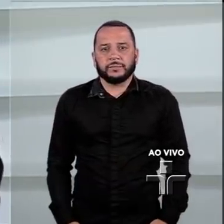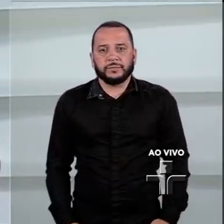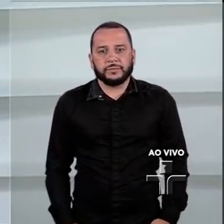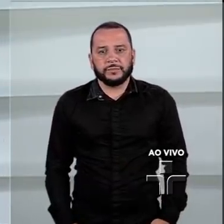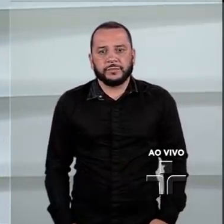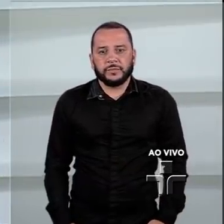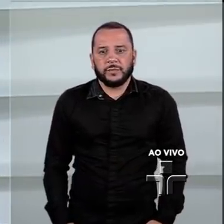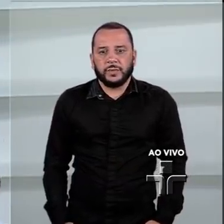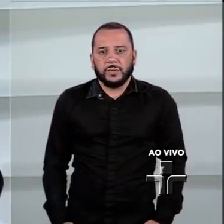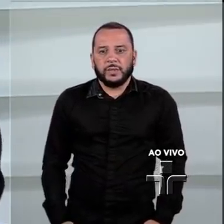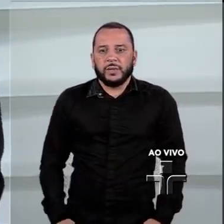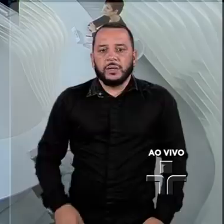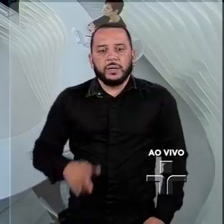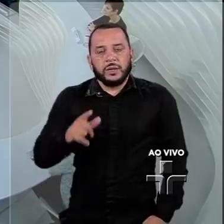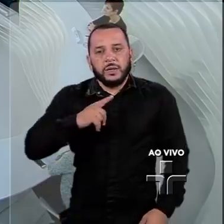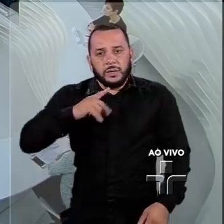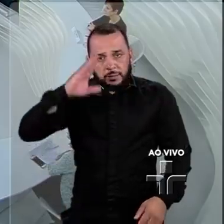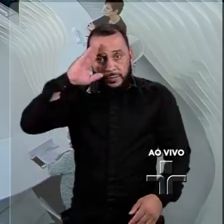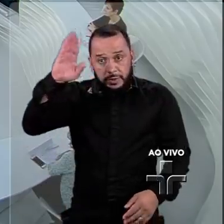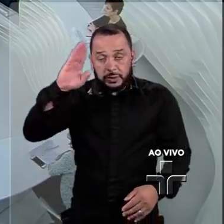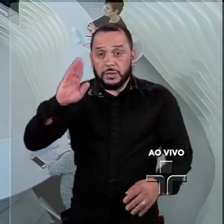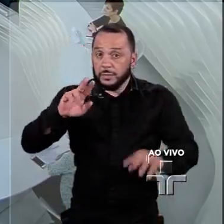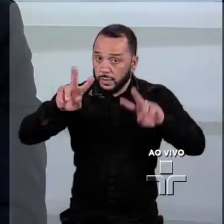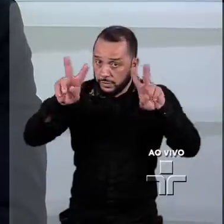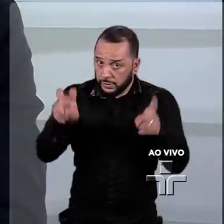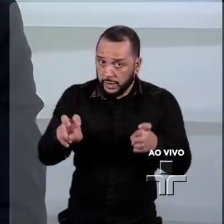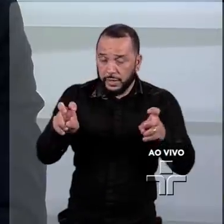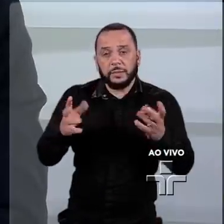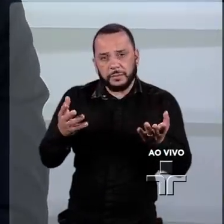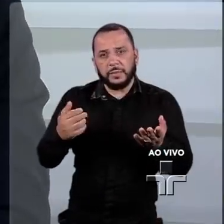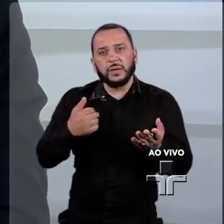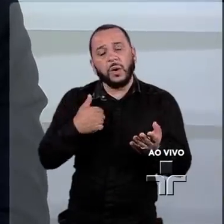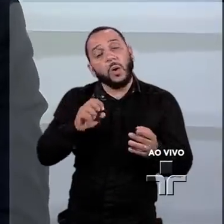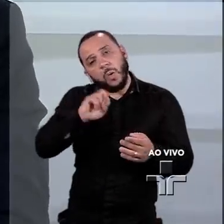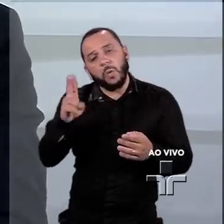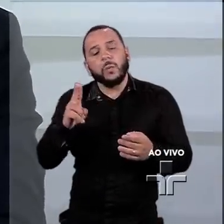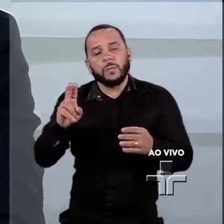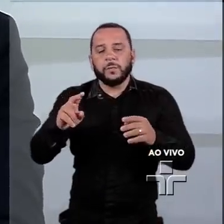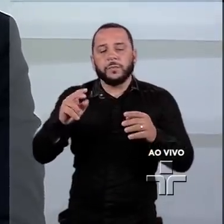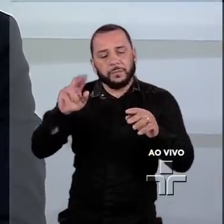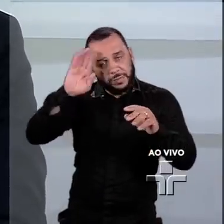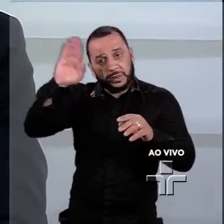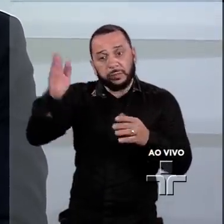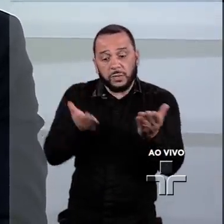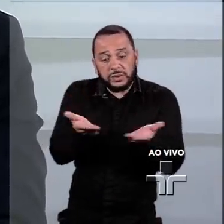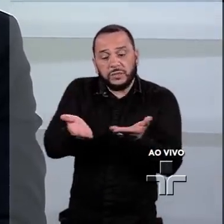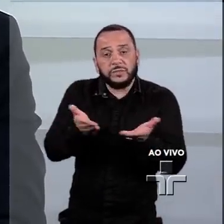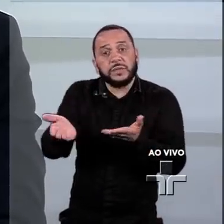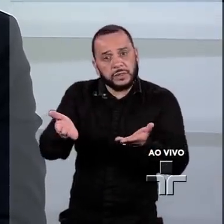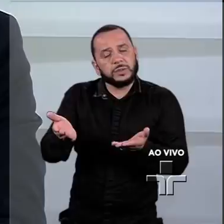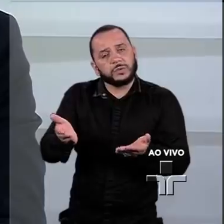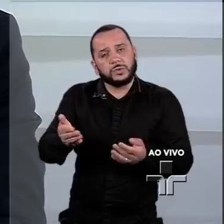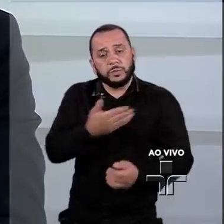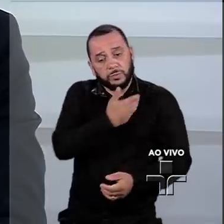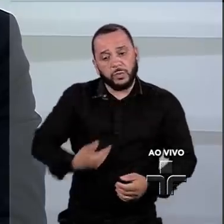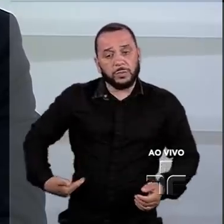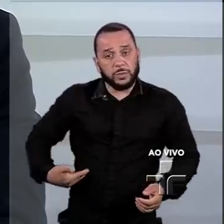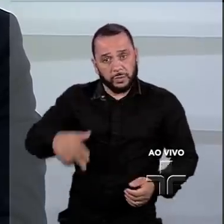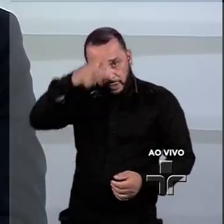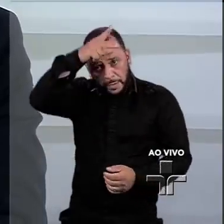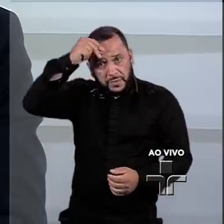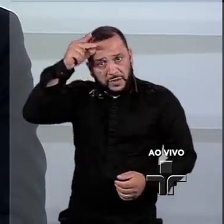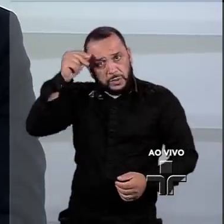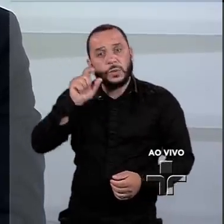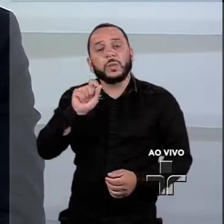o principal tema de preocupação e talvez o principal serviço público prestado pela Prefeitura é